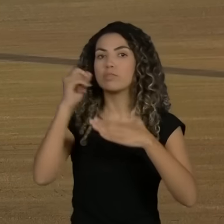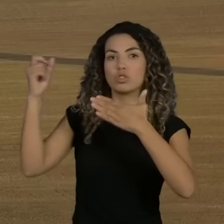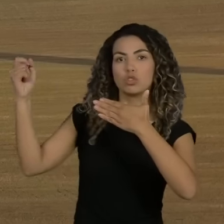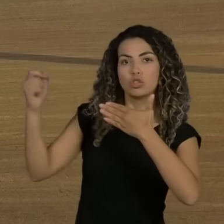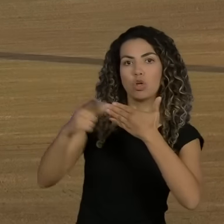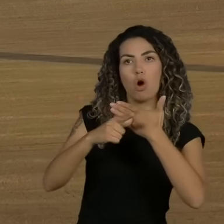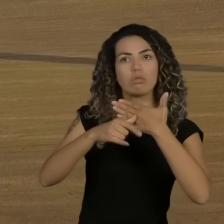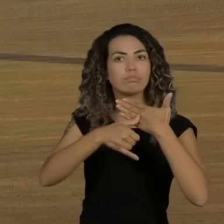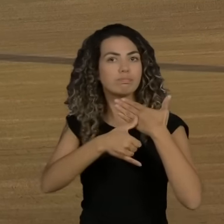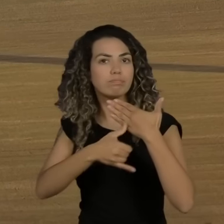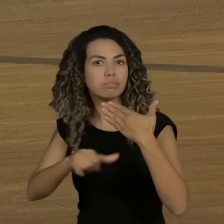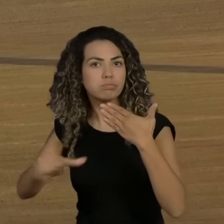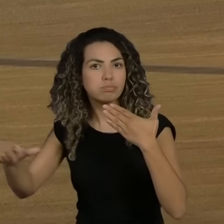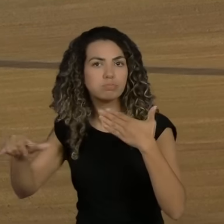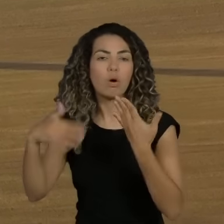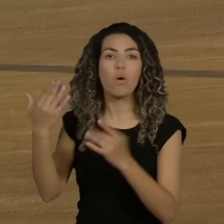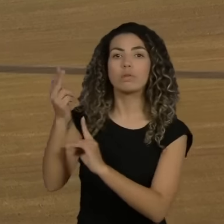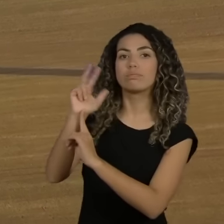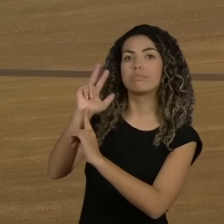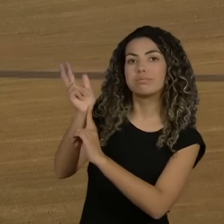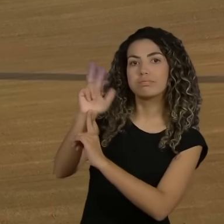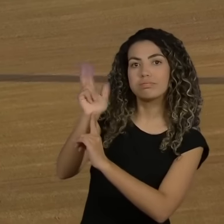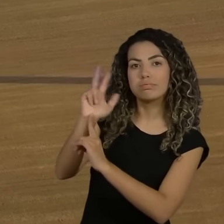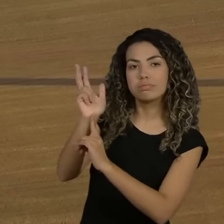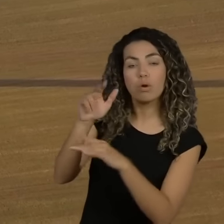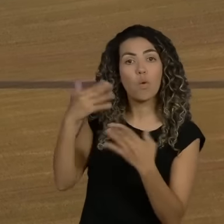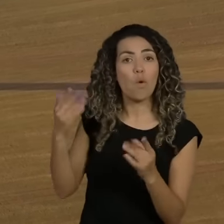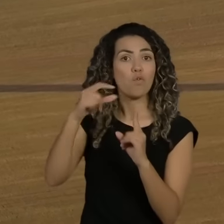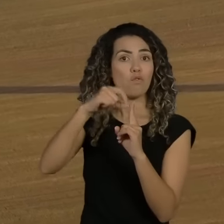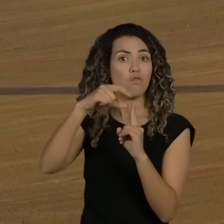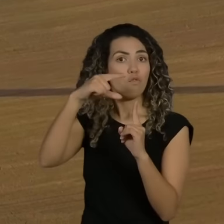eólica, hídrica e biomassa.